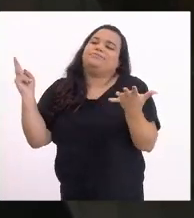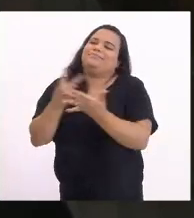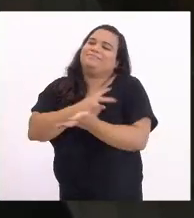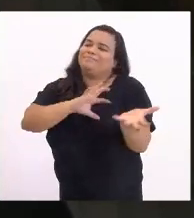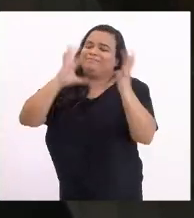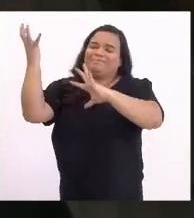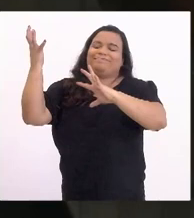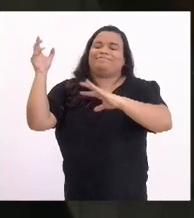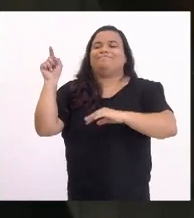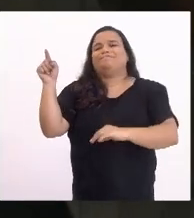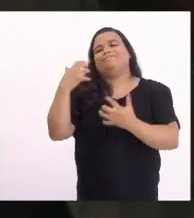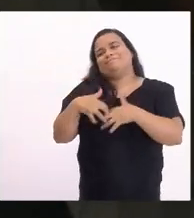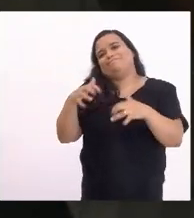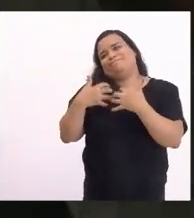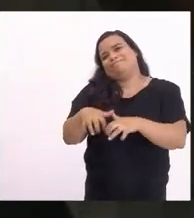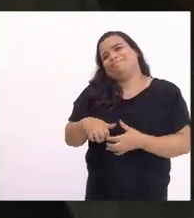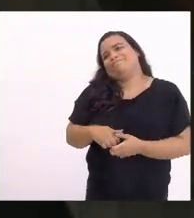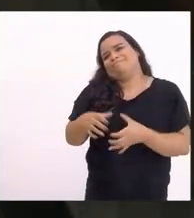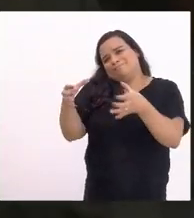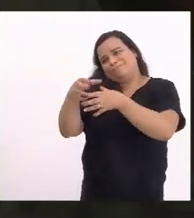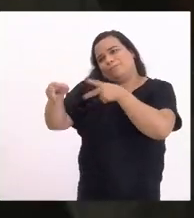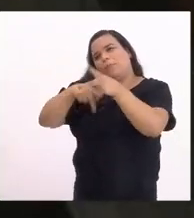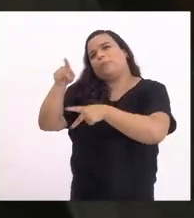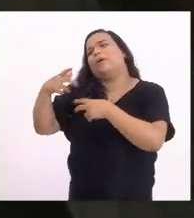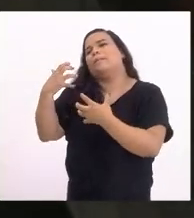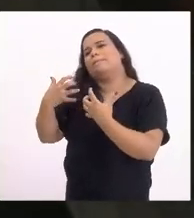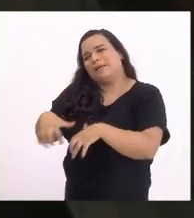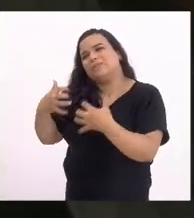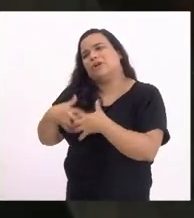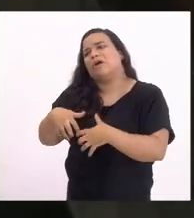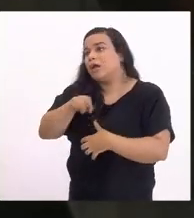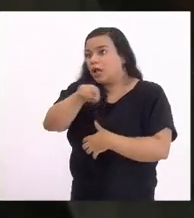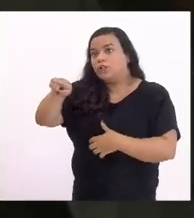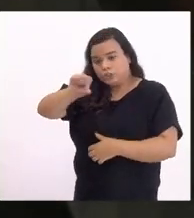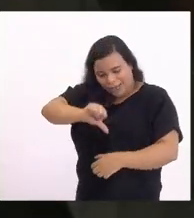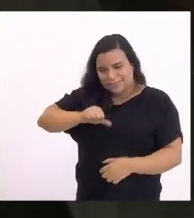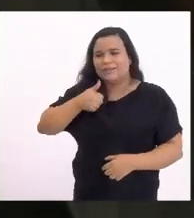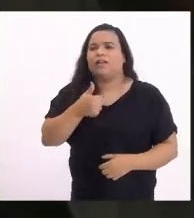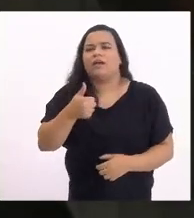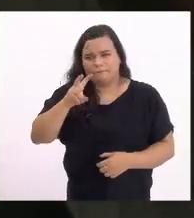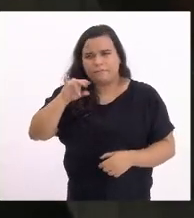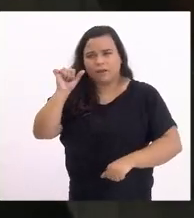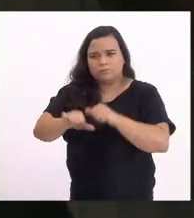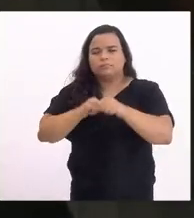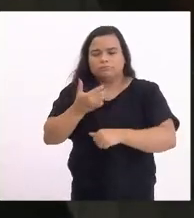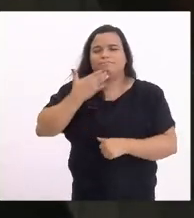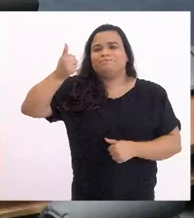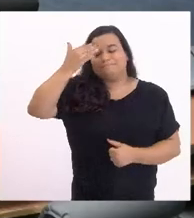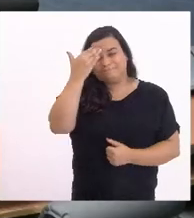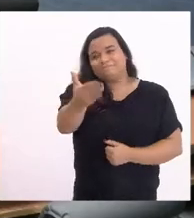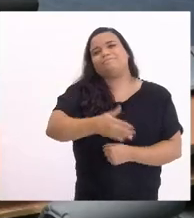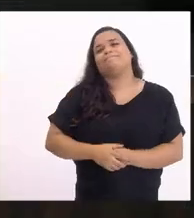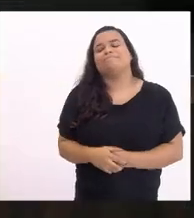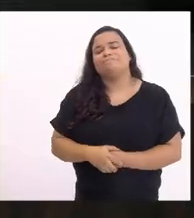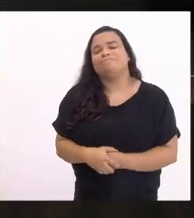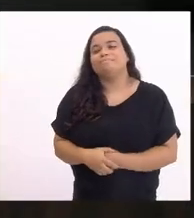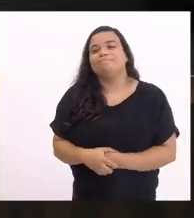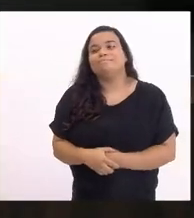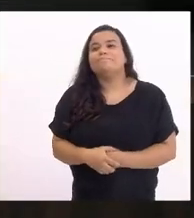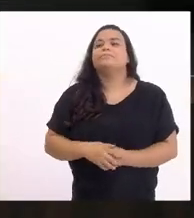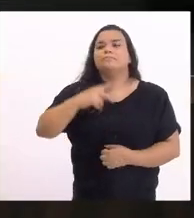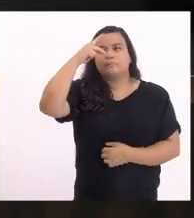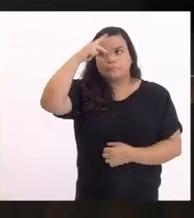grandes proporções. Enfim, o povo de Petrópolis, que é resiliente, vai virar essa página. Muito obrigado. A